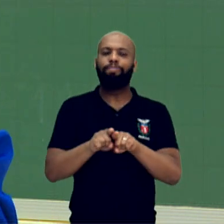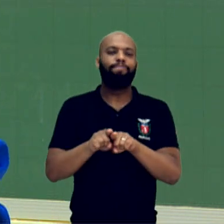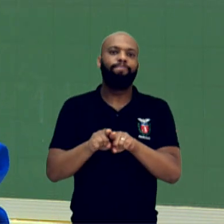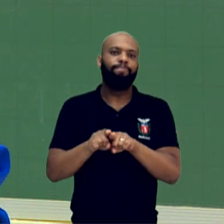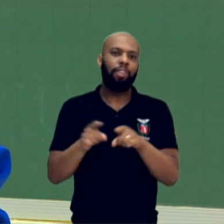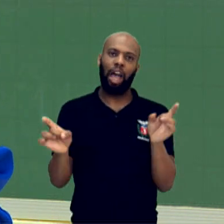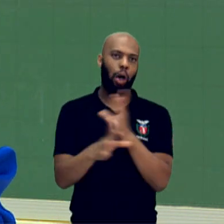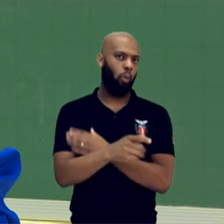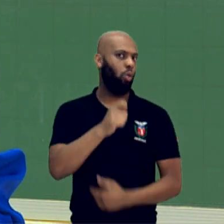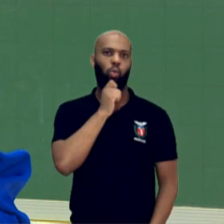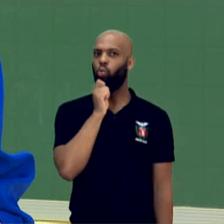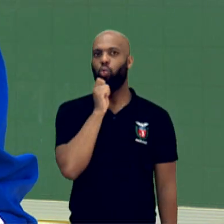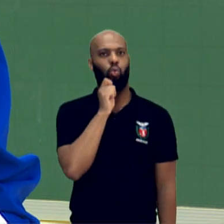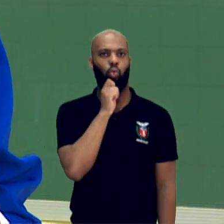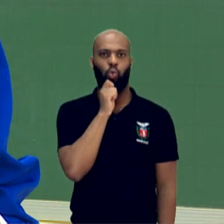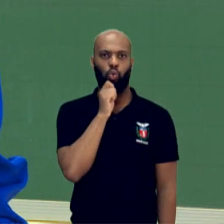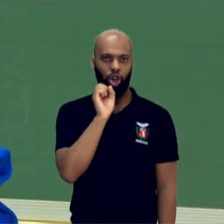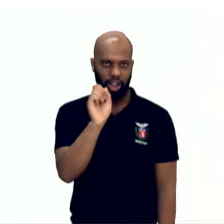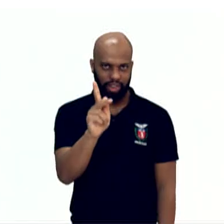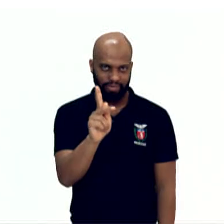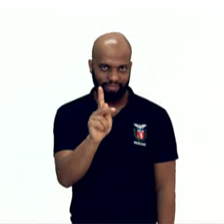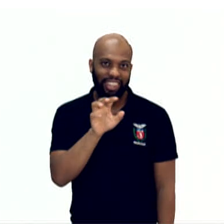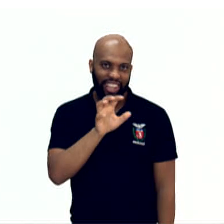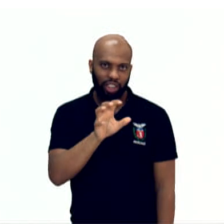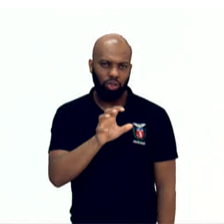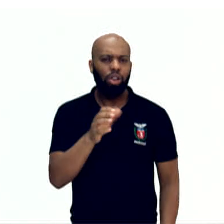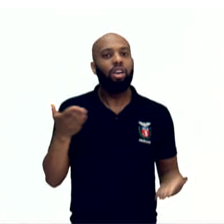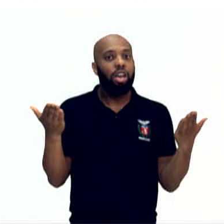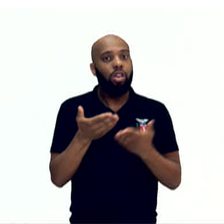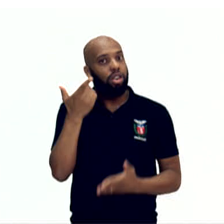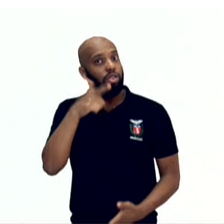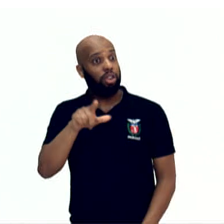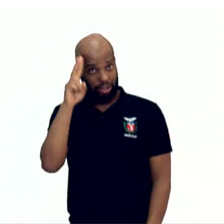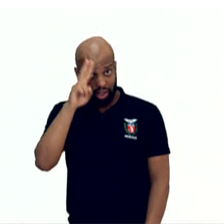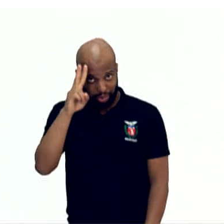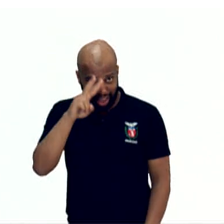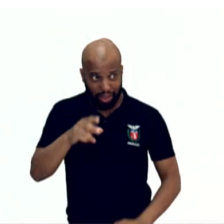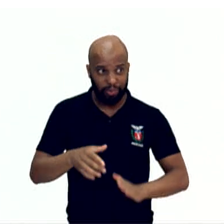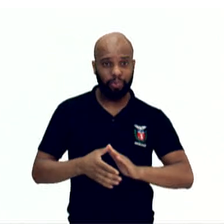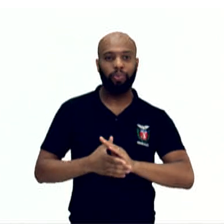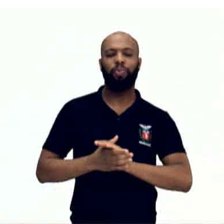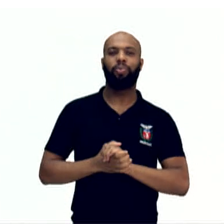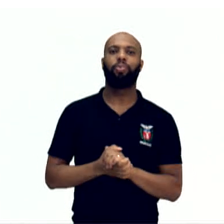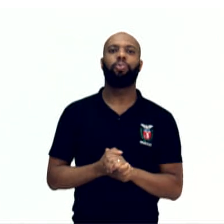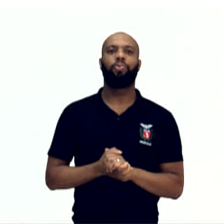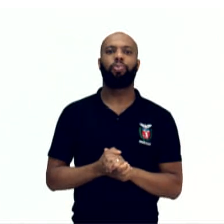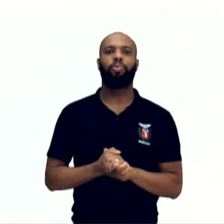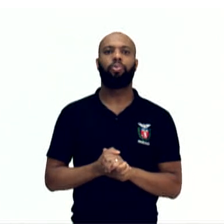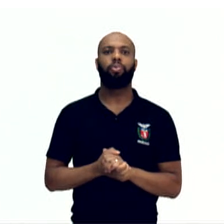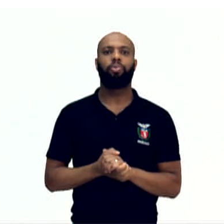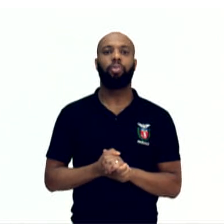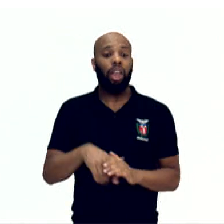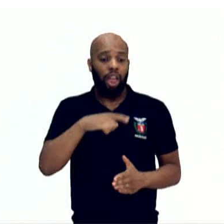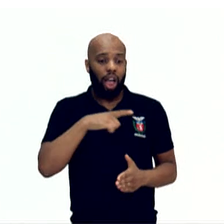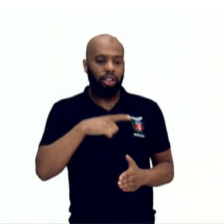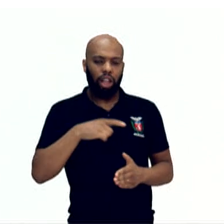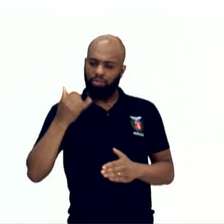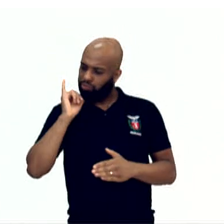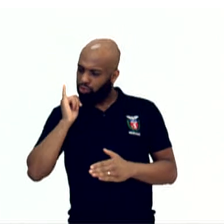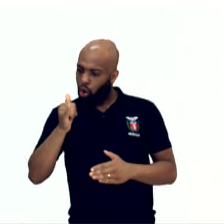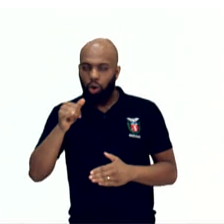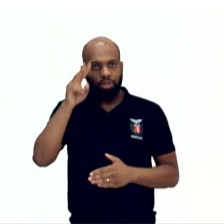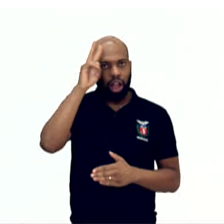sido finalizado, certo? Mas vocês podem relembrar lá. O relato dos fatos no